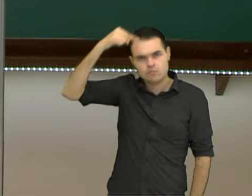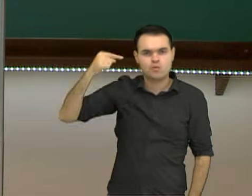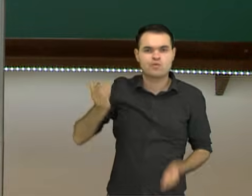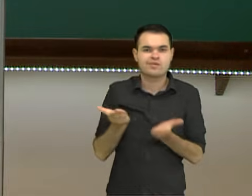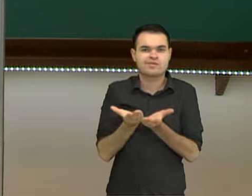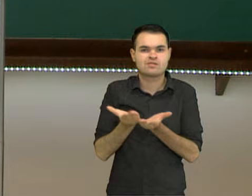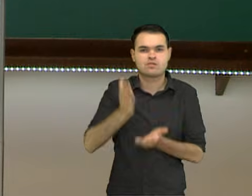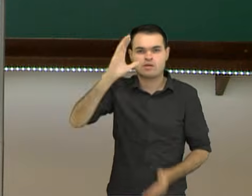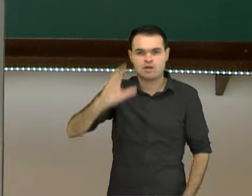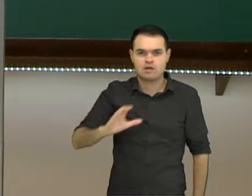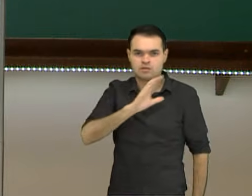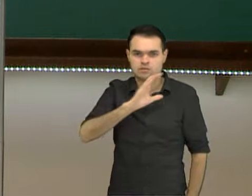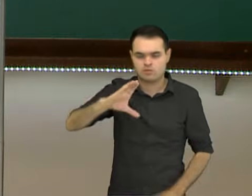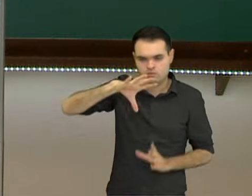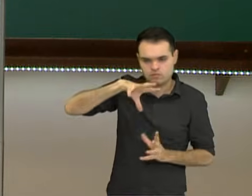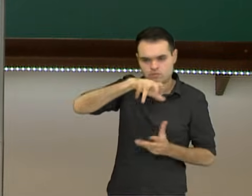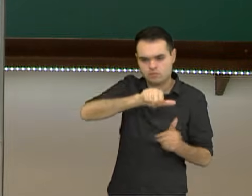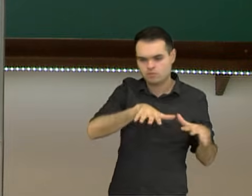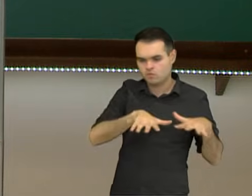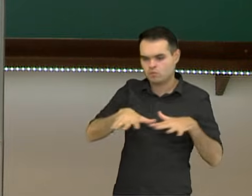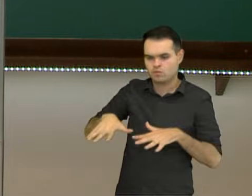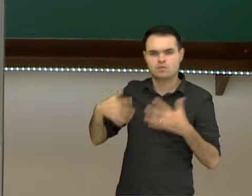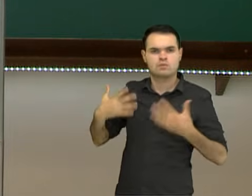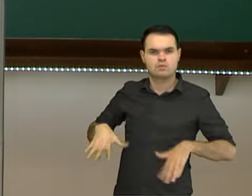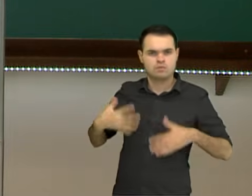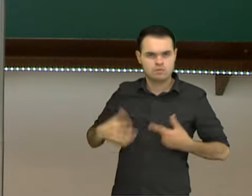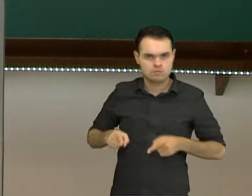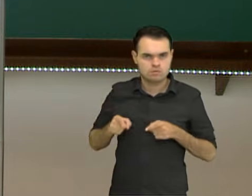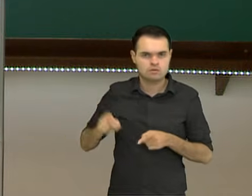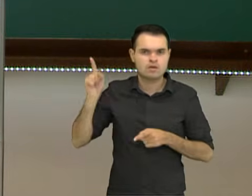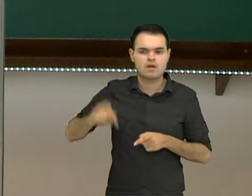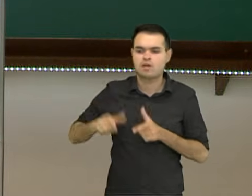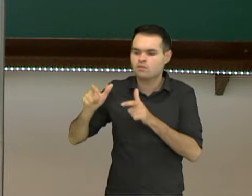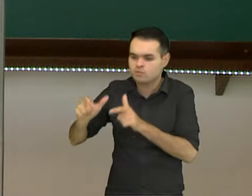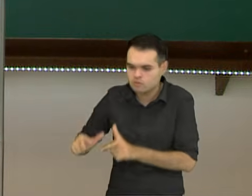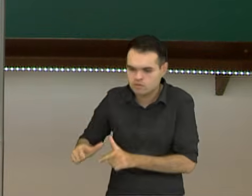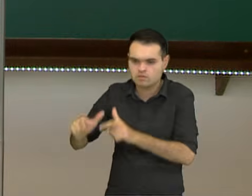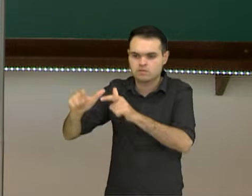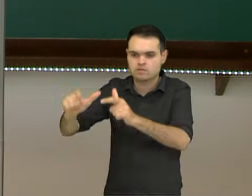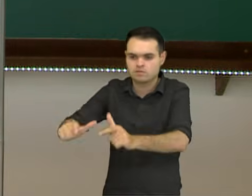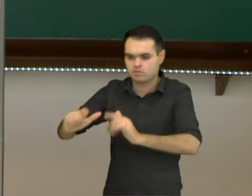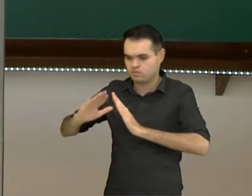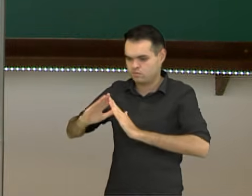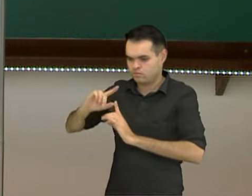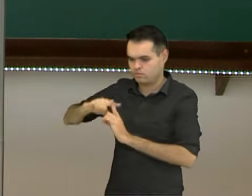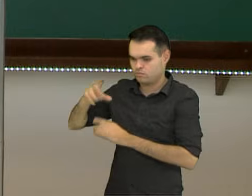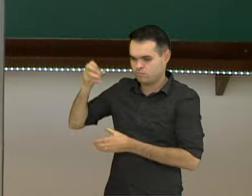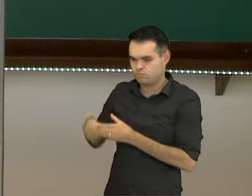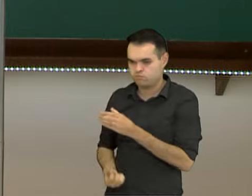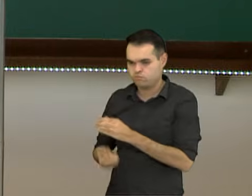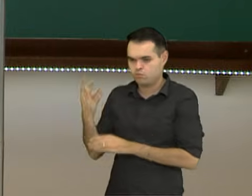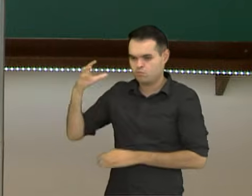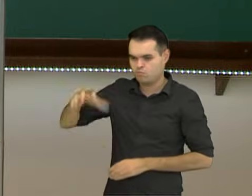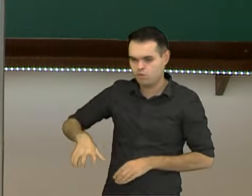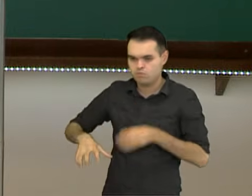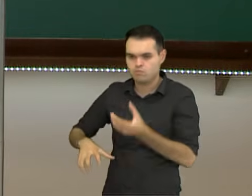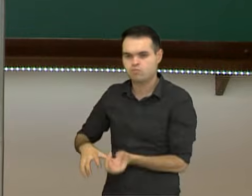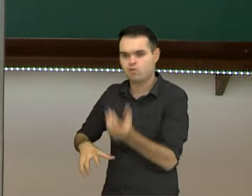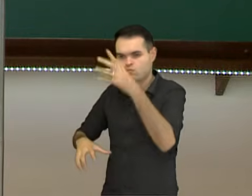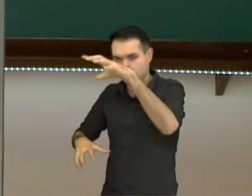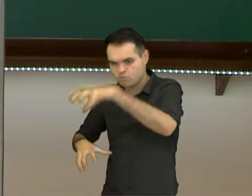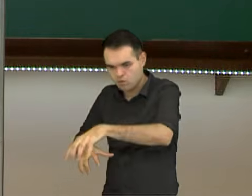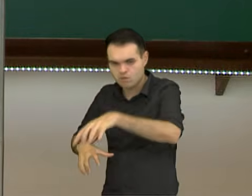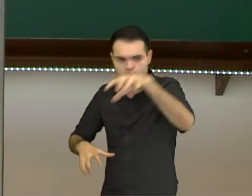todo. Então nós vamos ter aí locais de peregrinação, lugares sagrados. Trago aqui para vocês